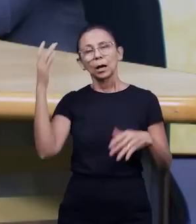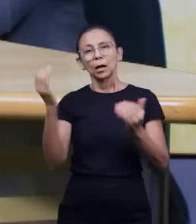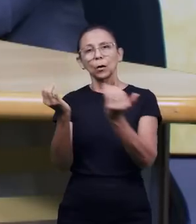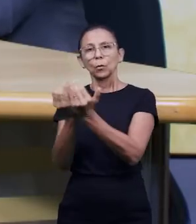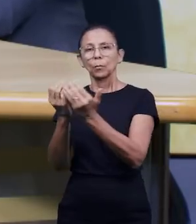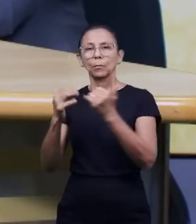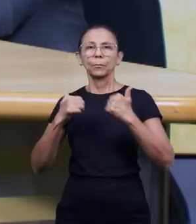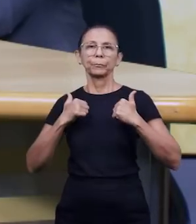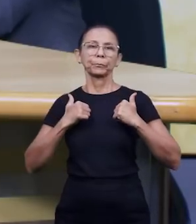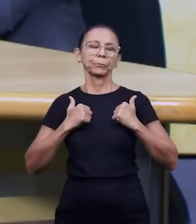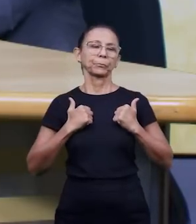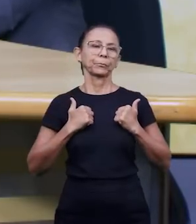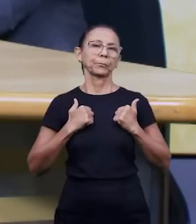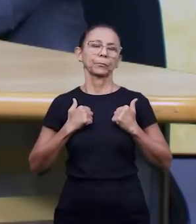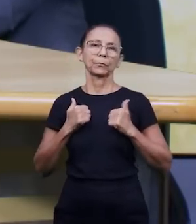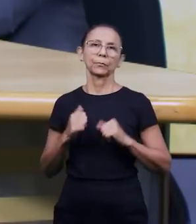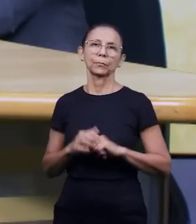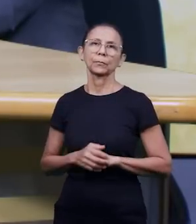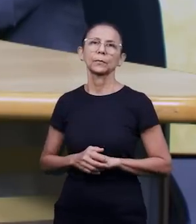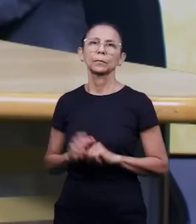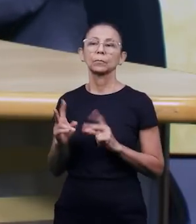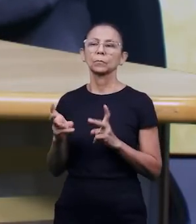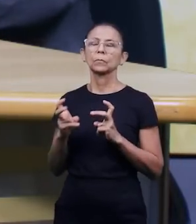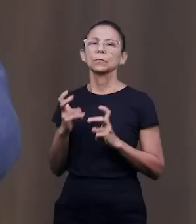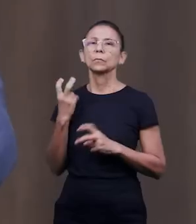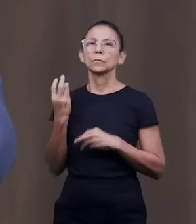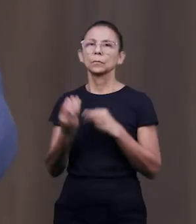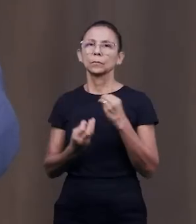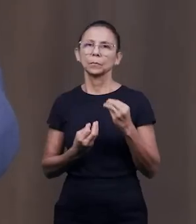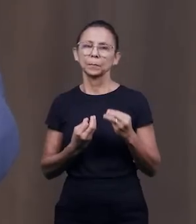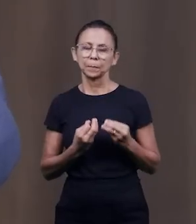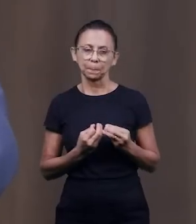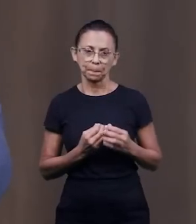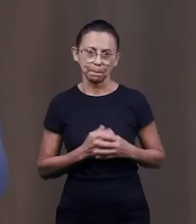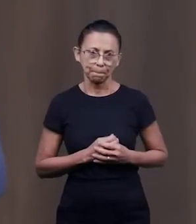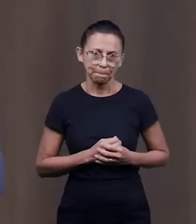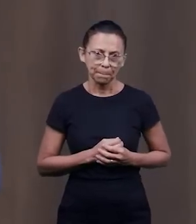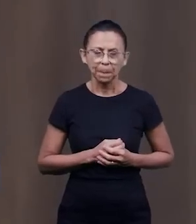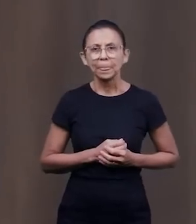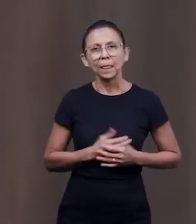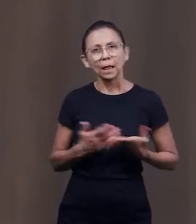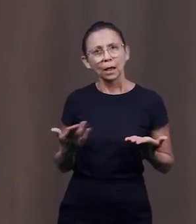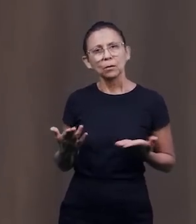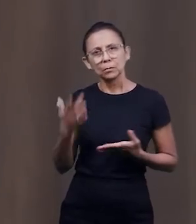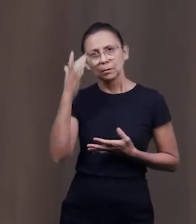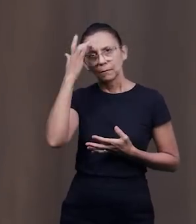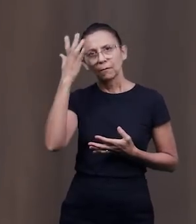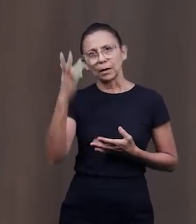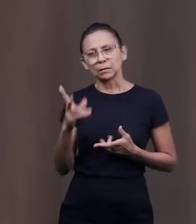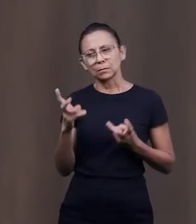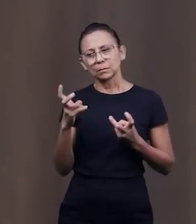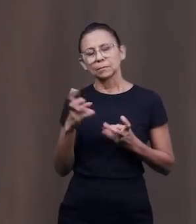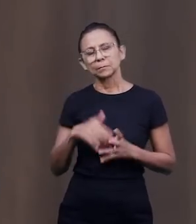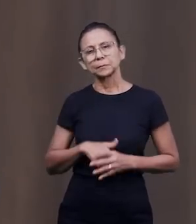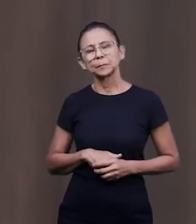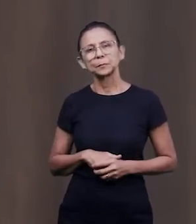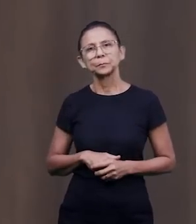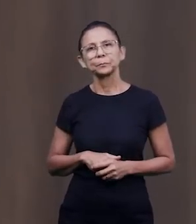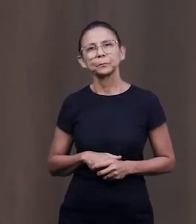isso está gravado na edição anterior. Vamos continuar daqui. Sinal da enfermidade, da síndrome da queda